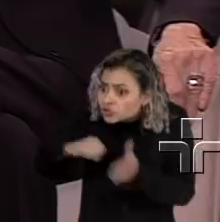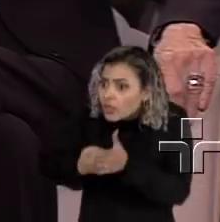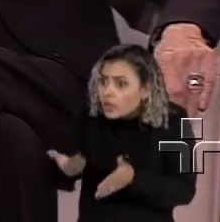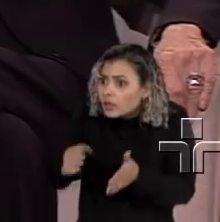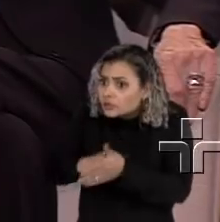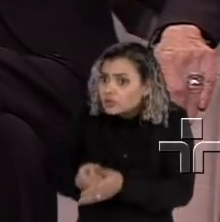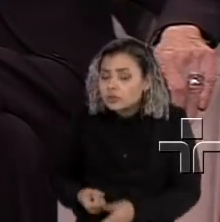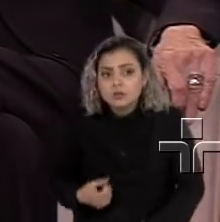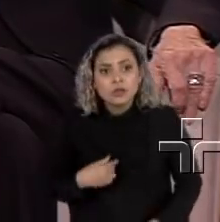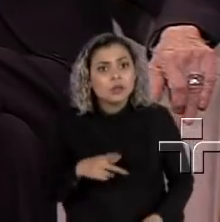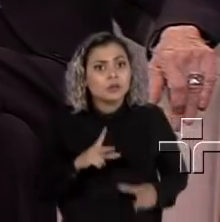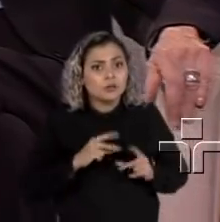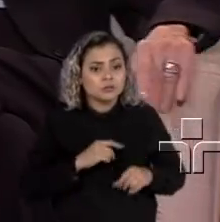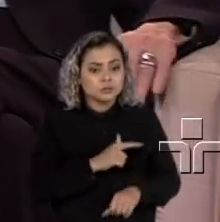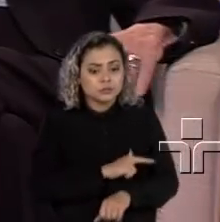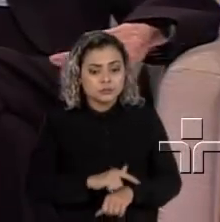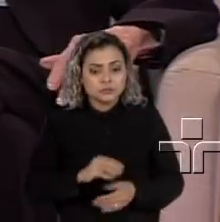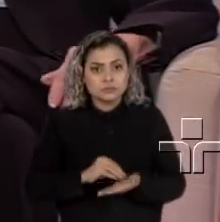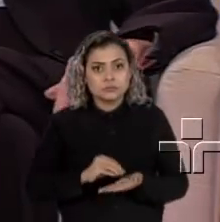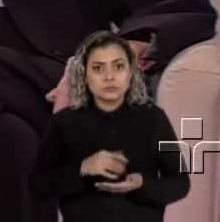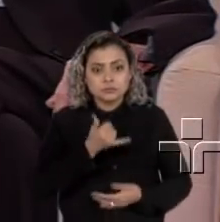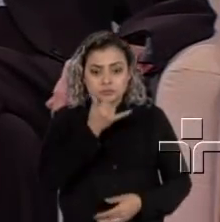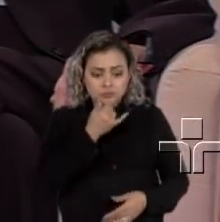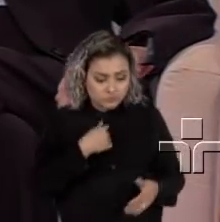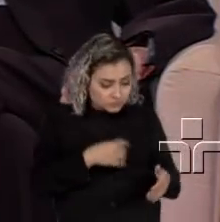Desliga, bem. Mas que indiscrição.